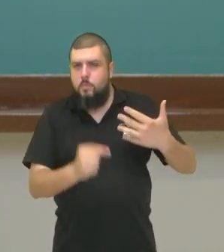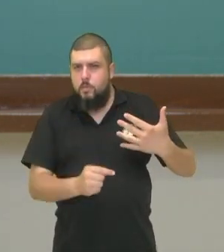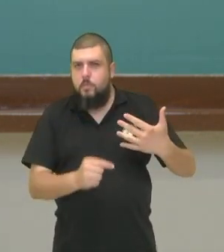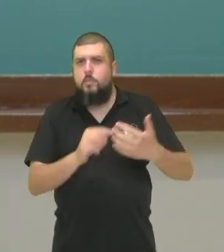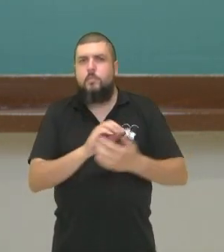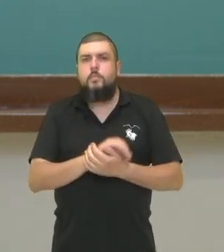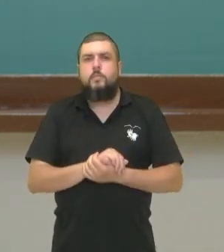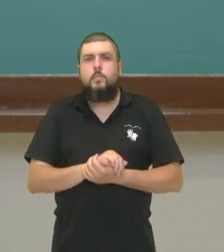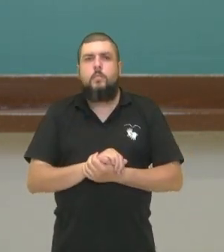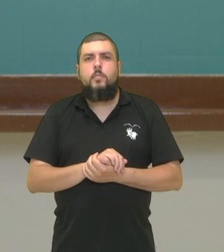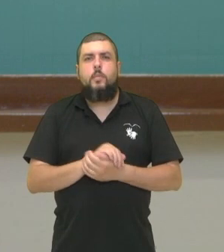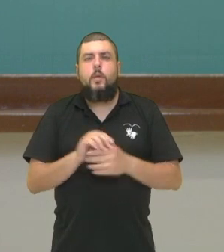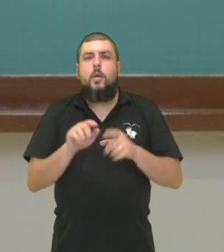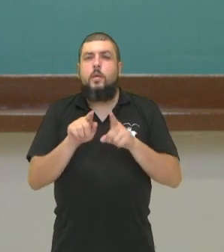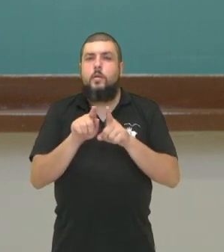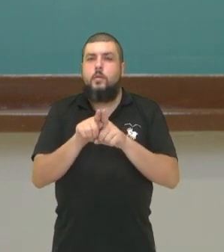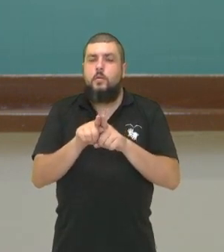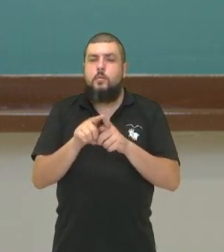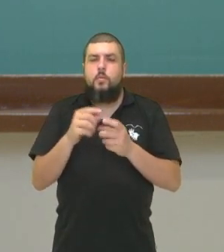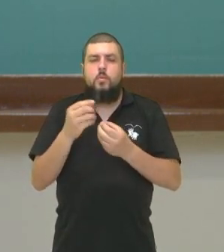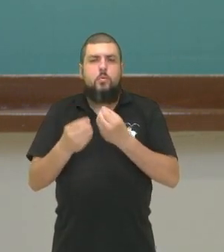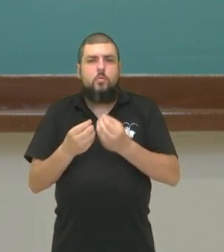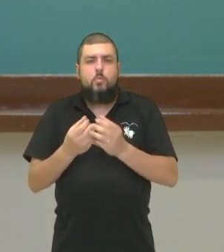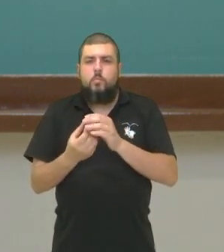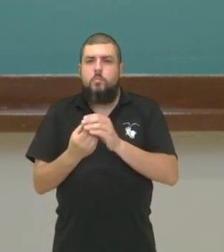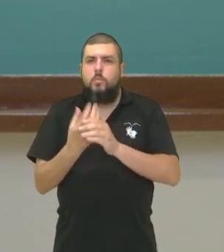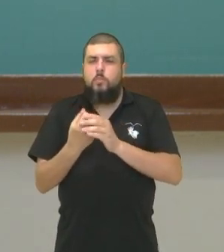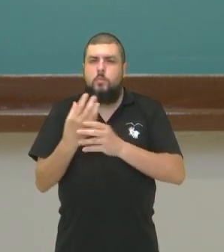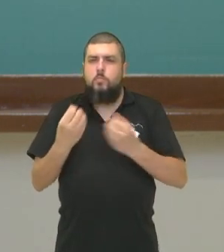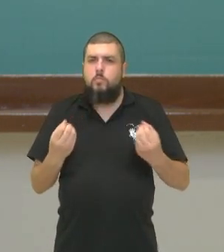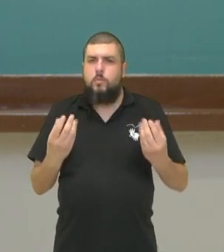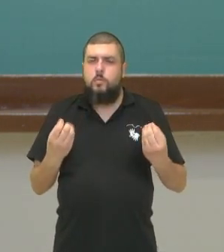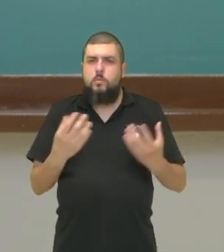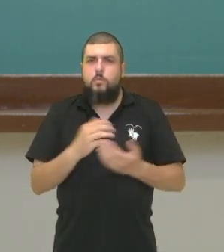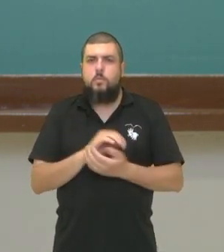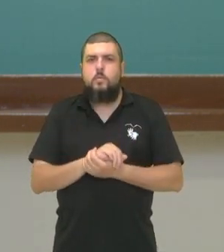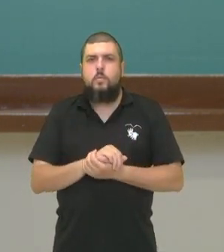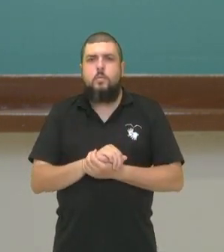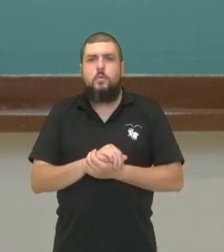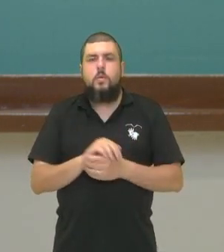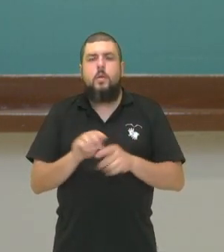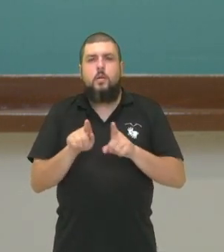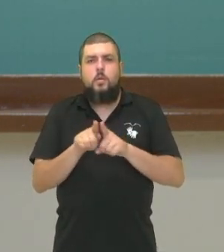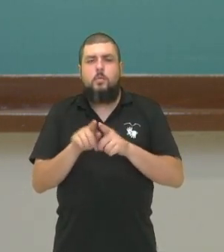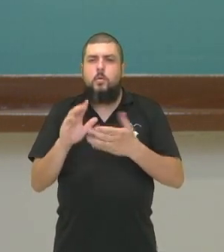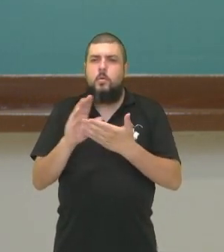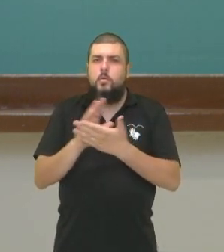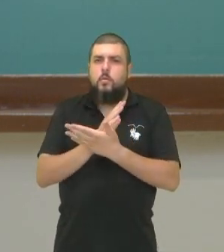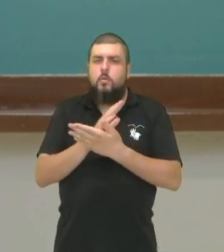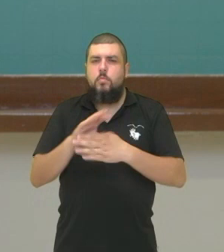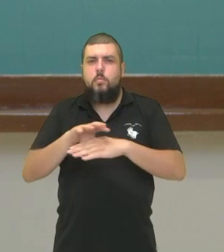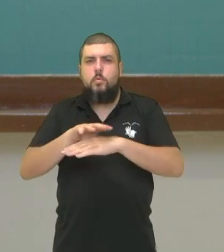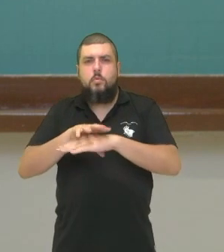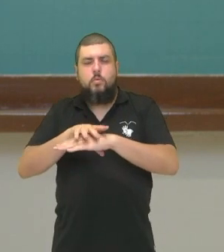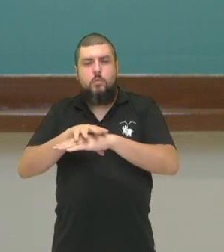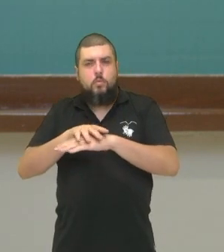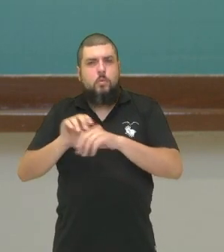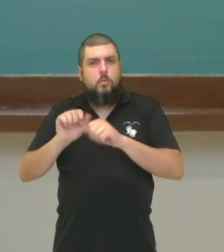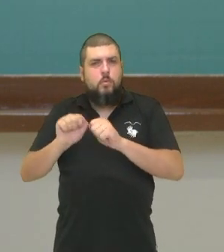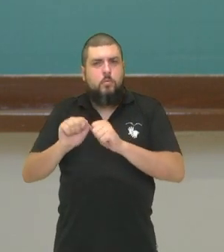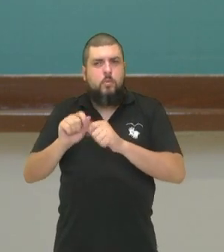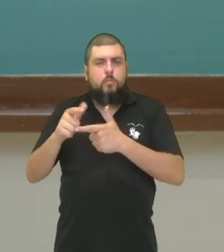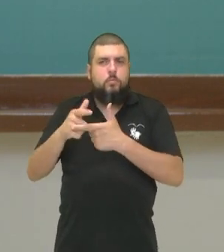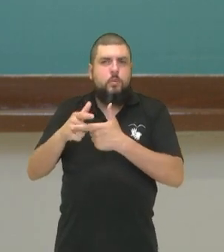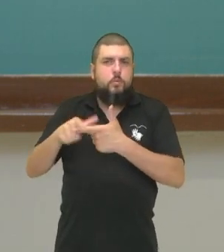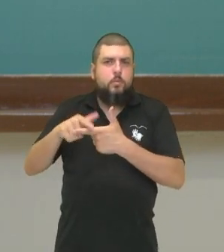órgãos, né? E também as produções hormonais. Também falamos sobre algumas doenças que podem afetar o funcionamento